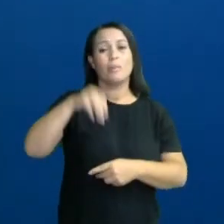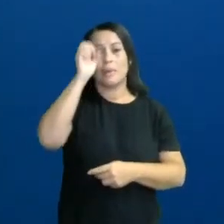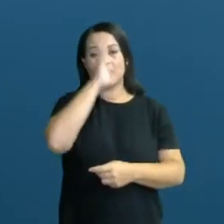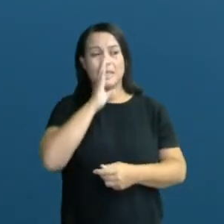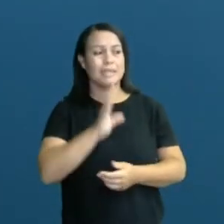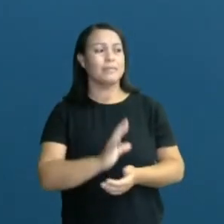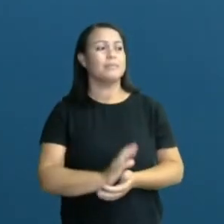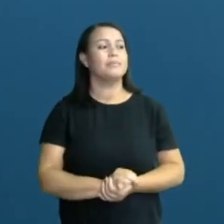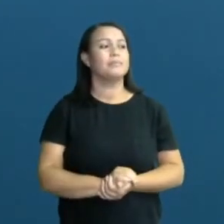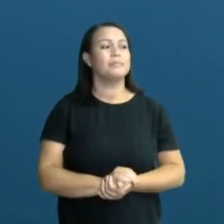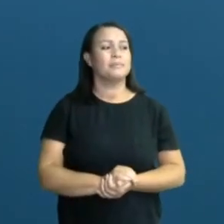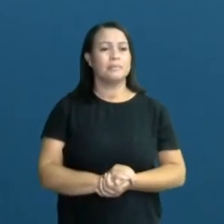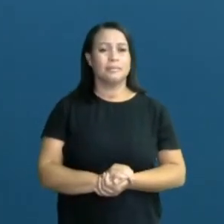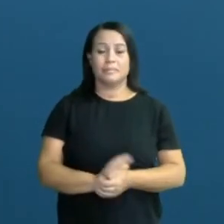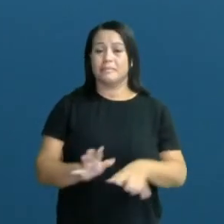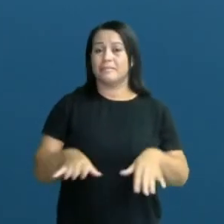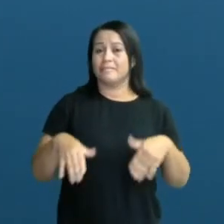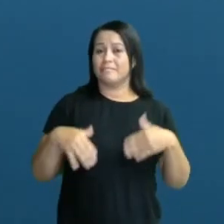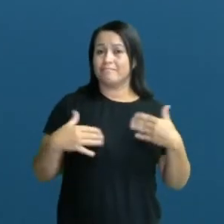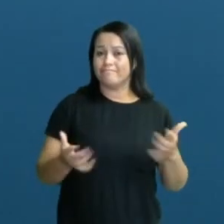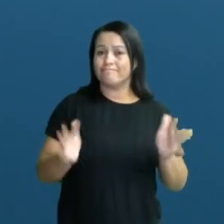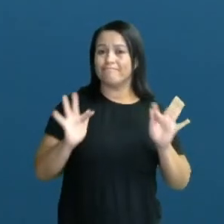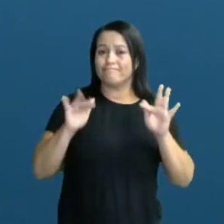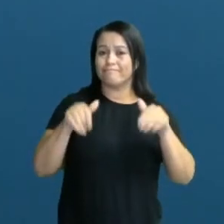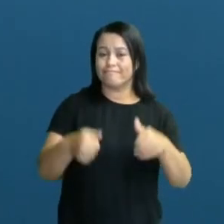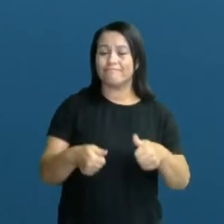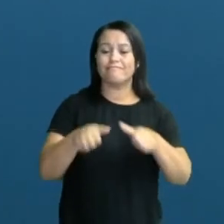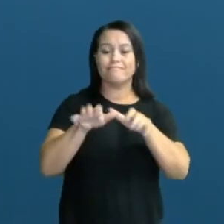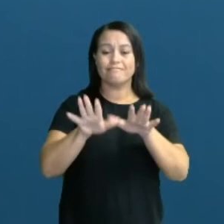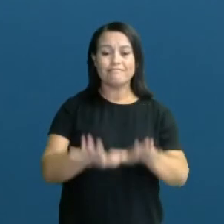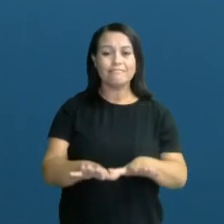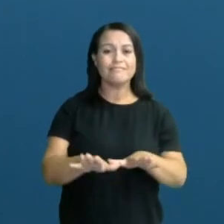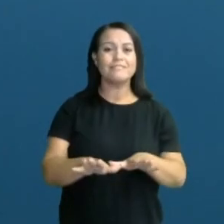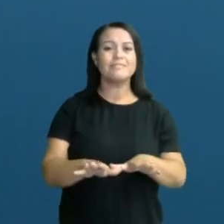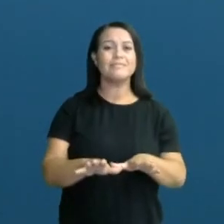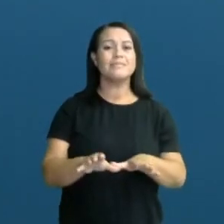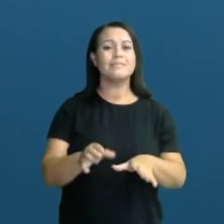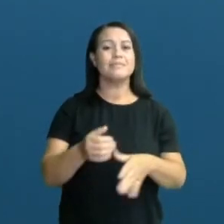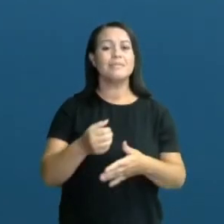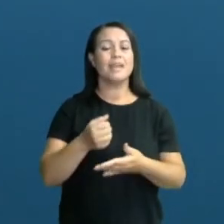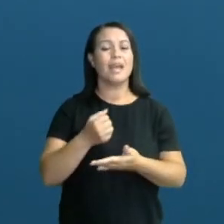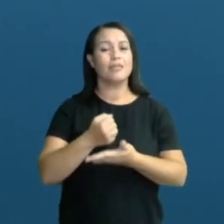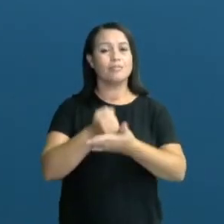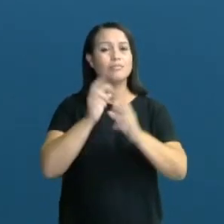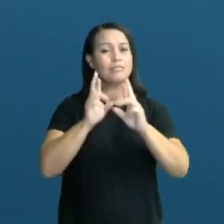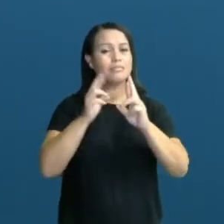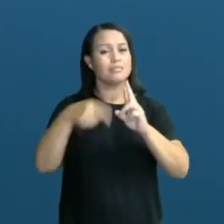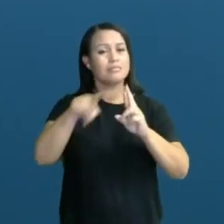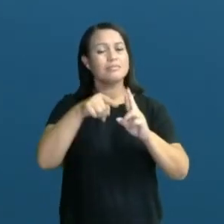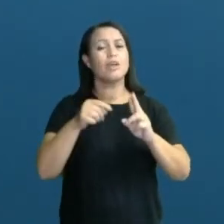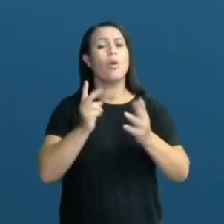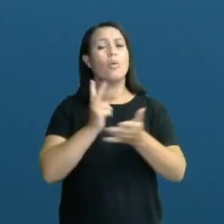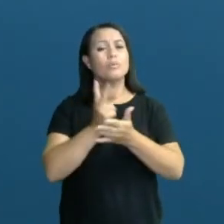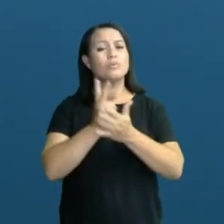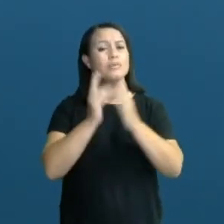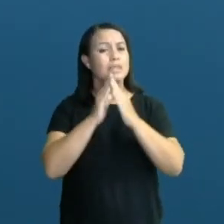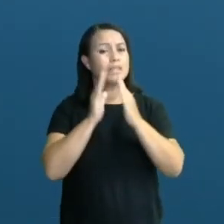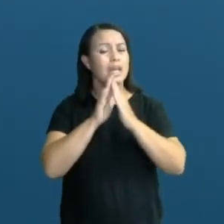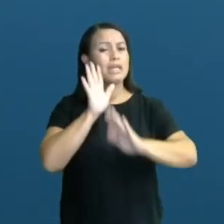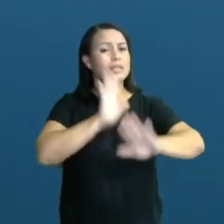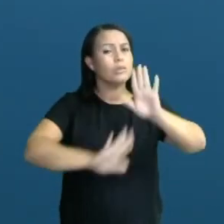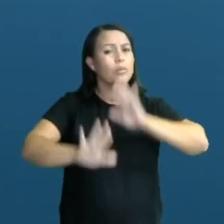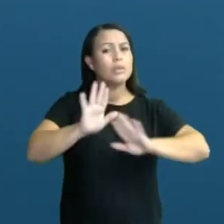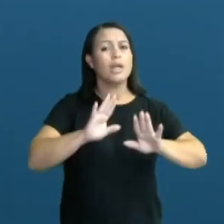brasileira. Bem, pessoal, é isso. Ficamos por aqui. Espero ter conseguido ajudar você. Continua em casa, continua se